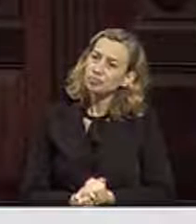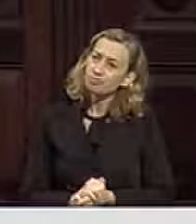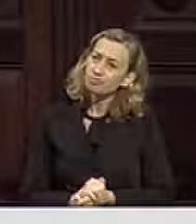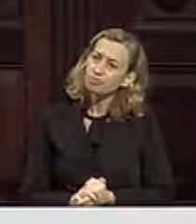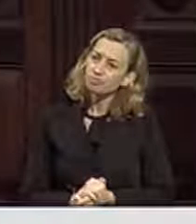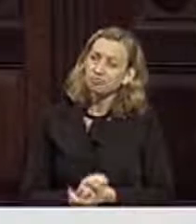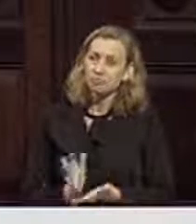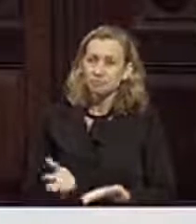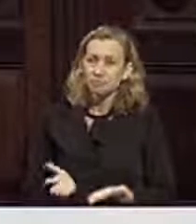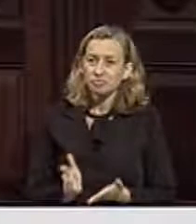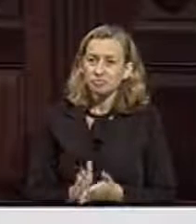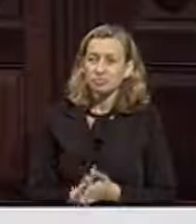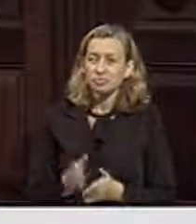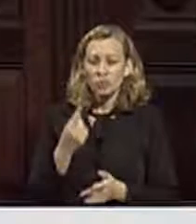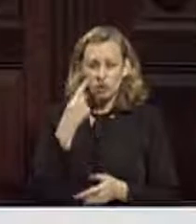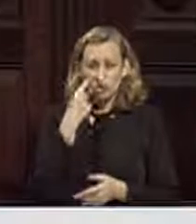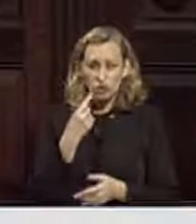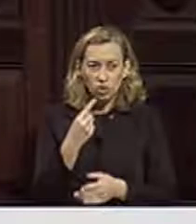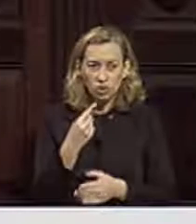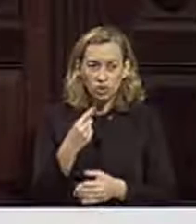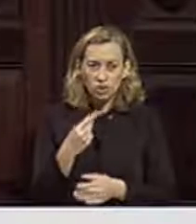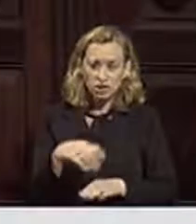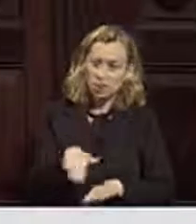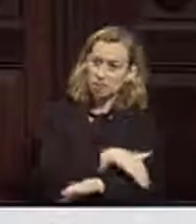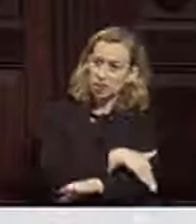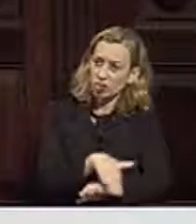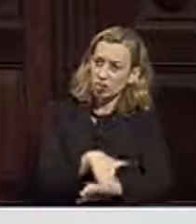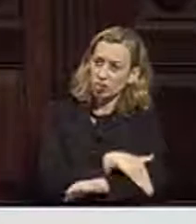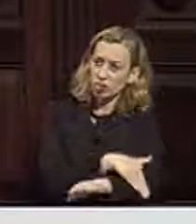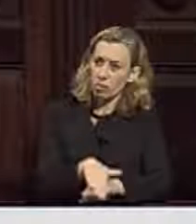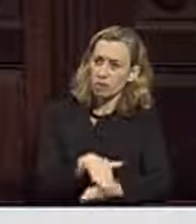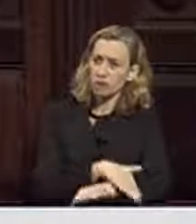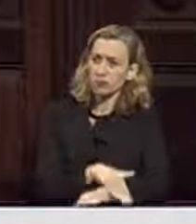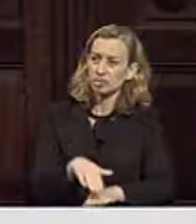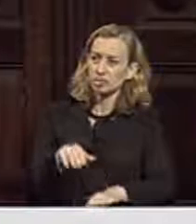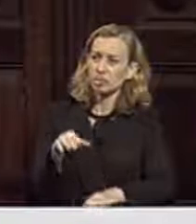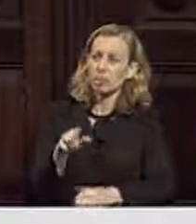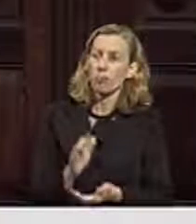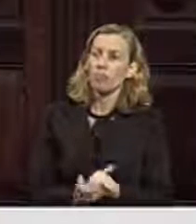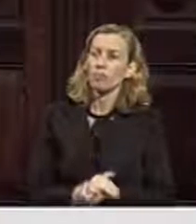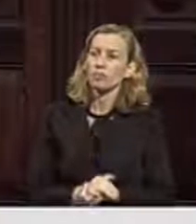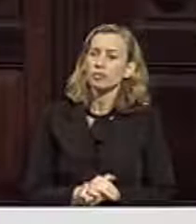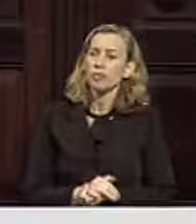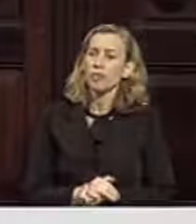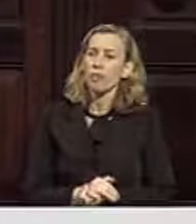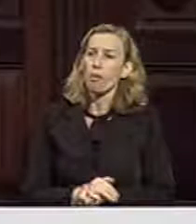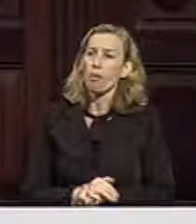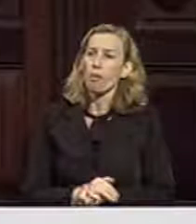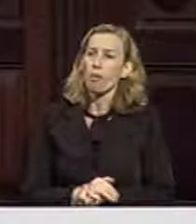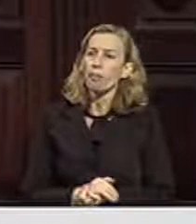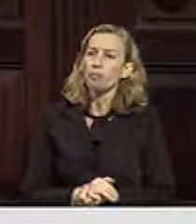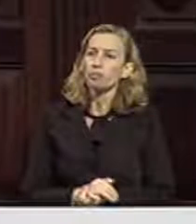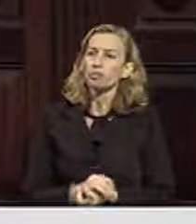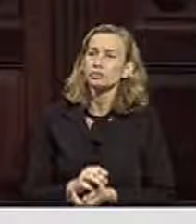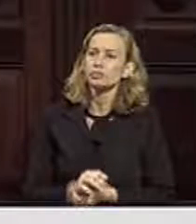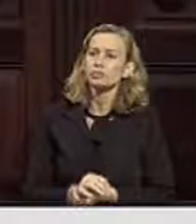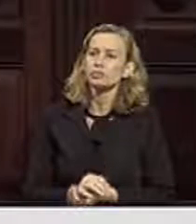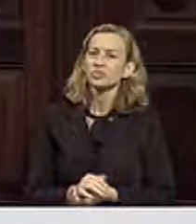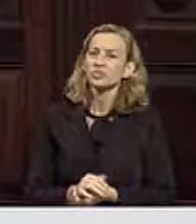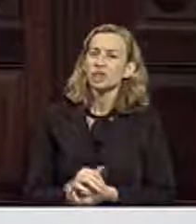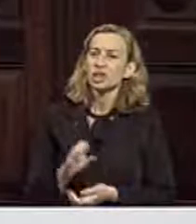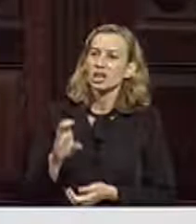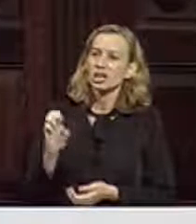qualquer estrada estadual. Posso falar, por exemplo, da estrada Serramar,